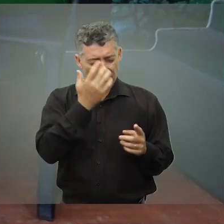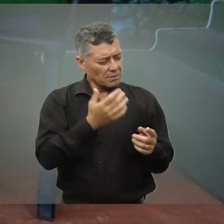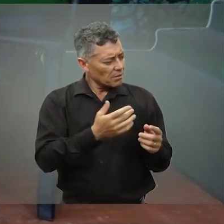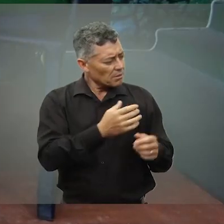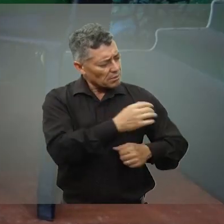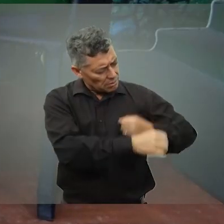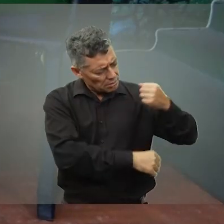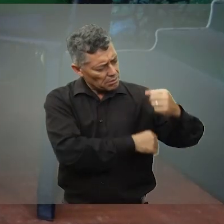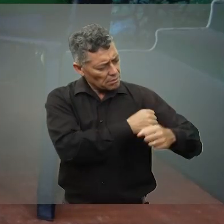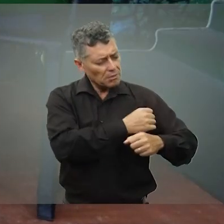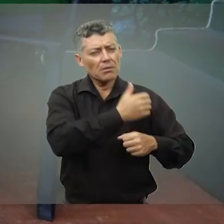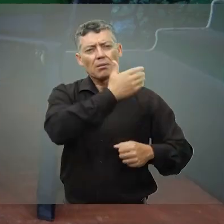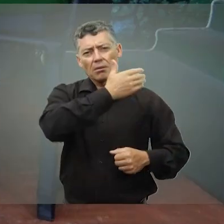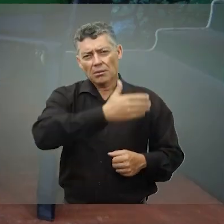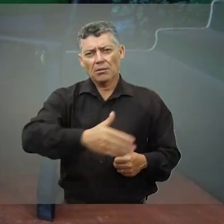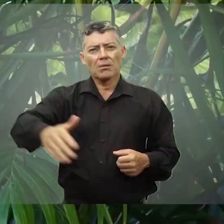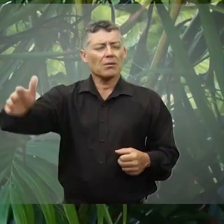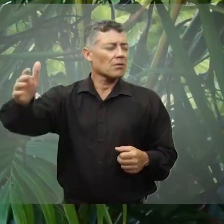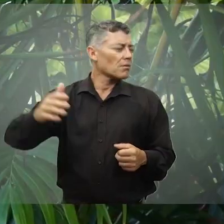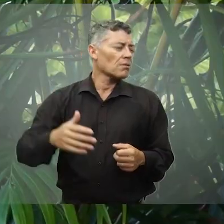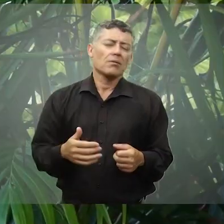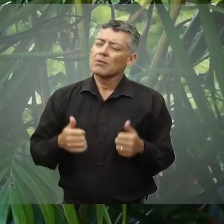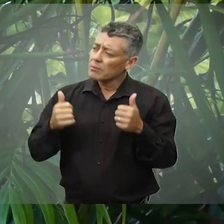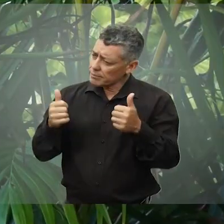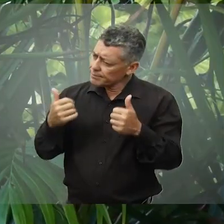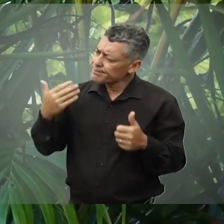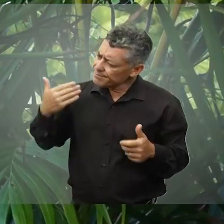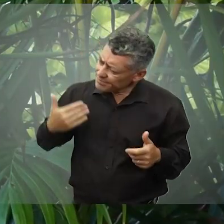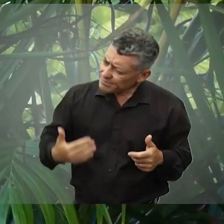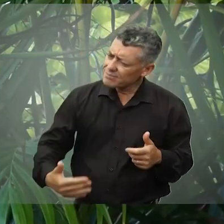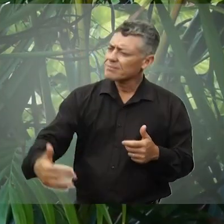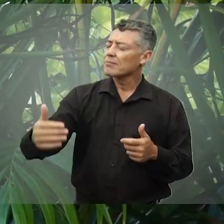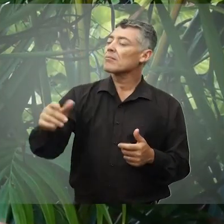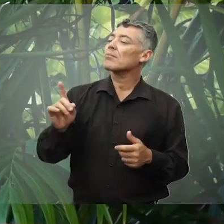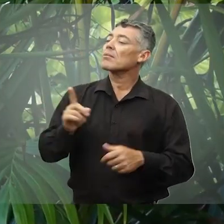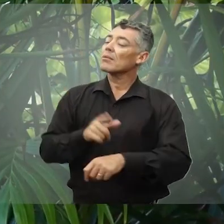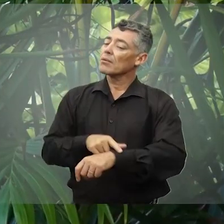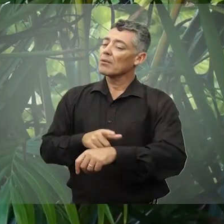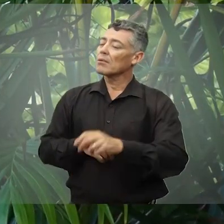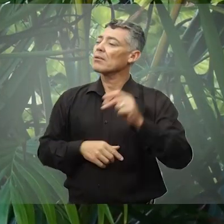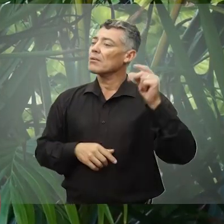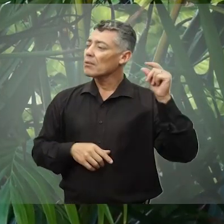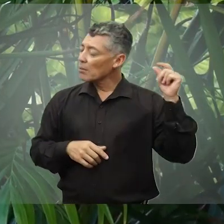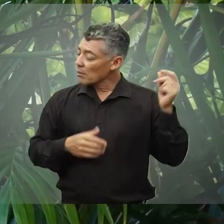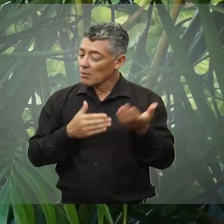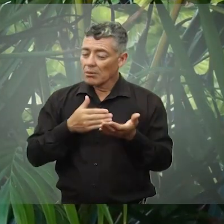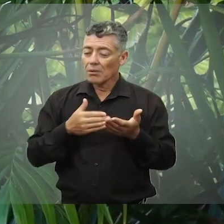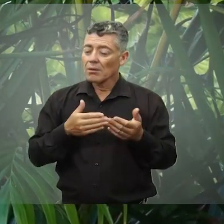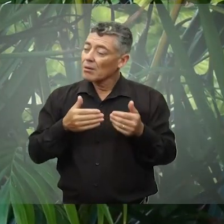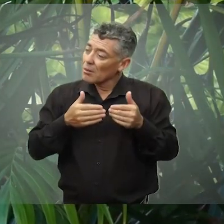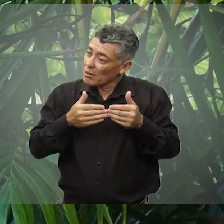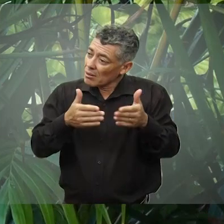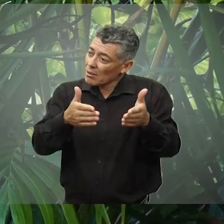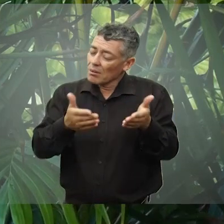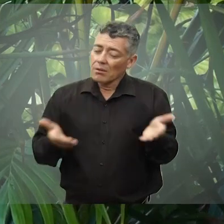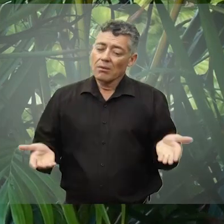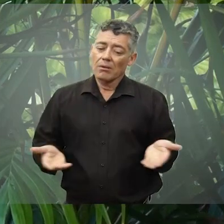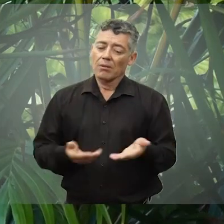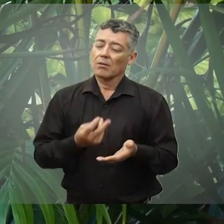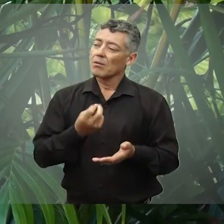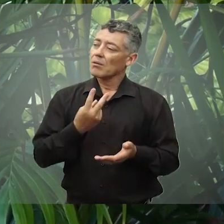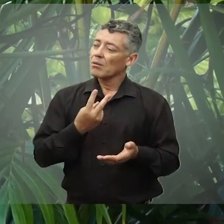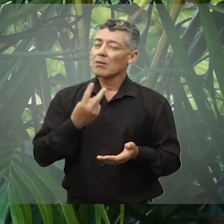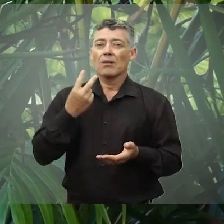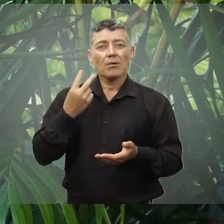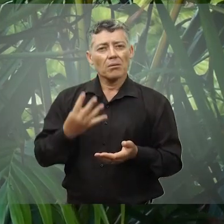Com certeza, com certeza. Eu quero, eu faz muito tempo que eu não começo o ano do jeito que eu tô começando.